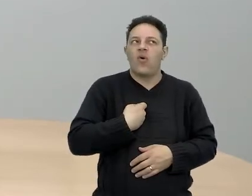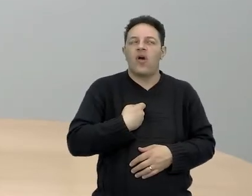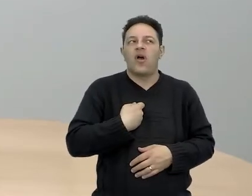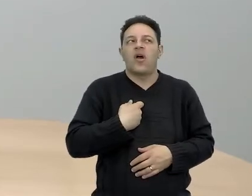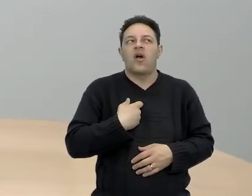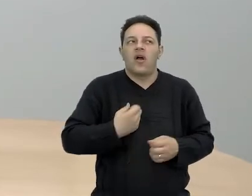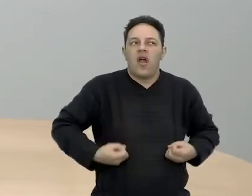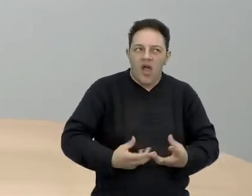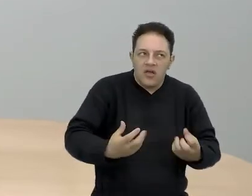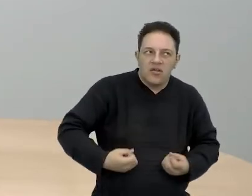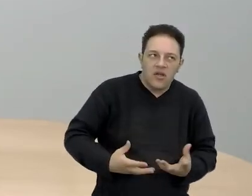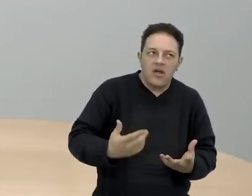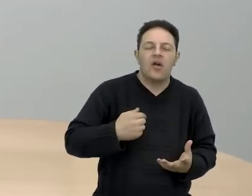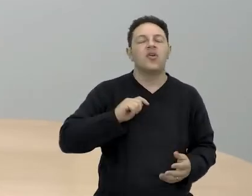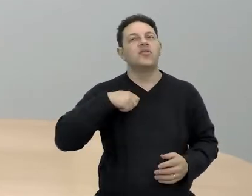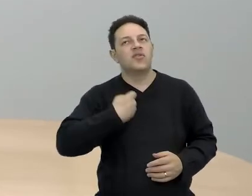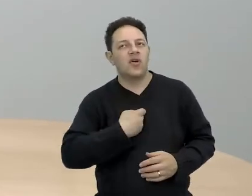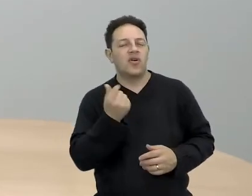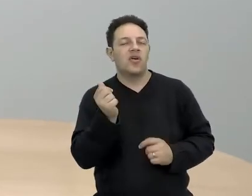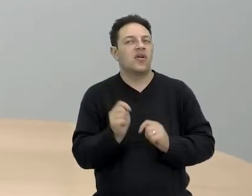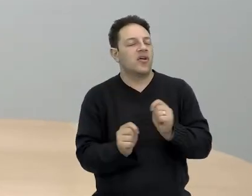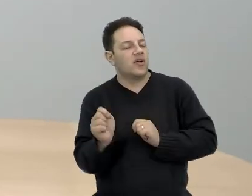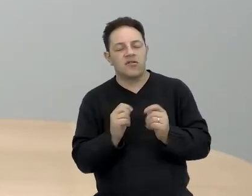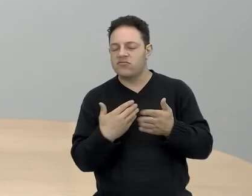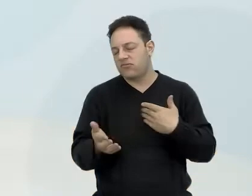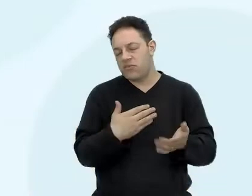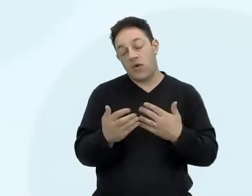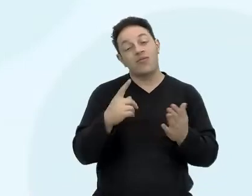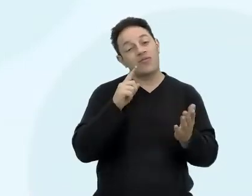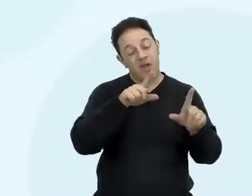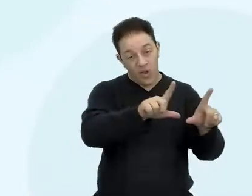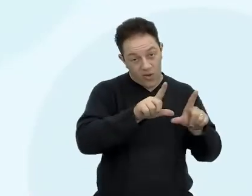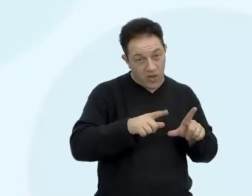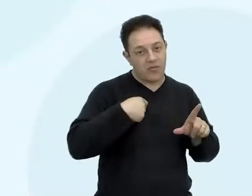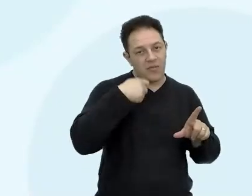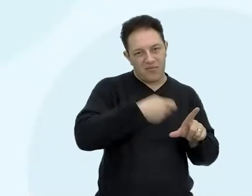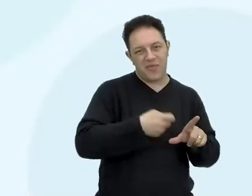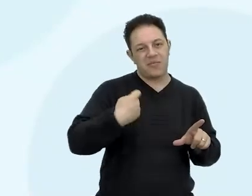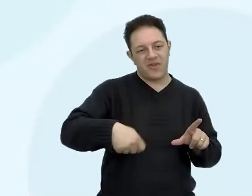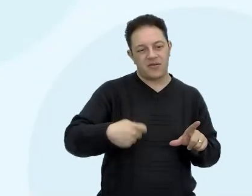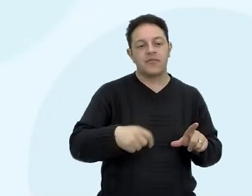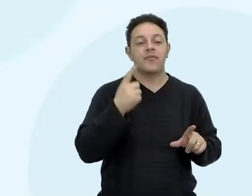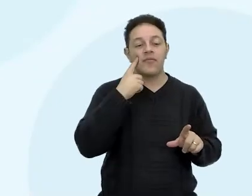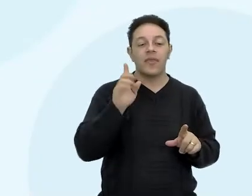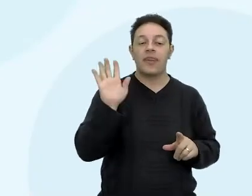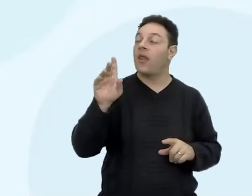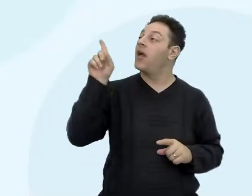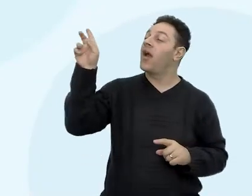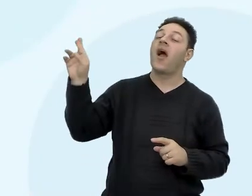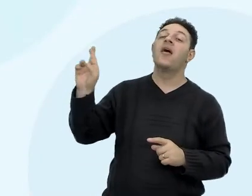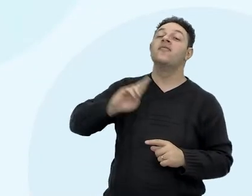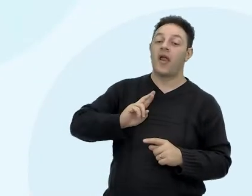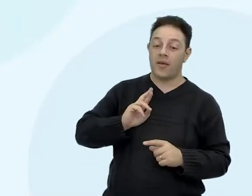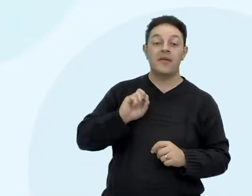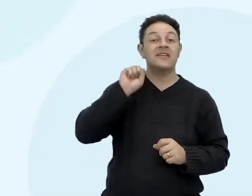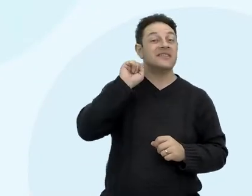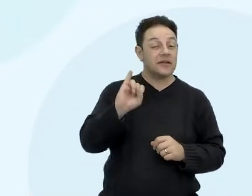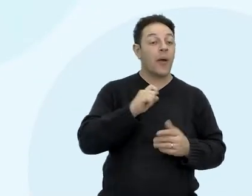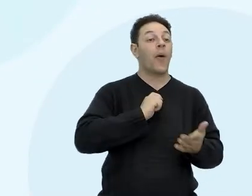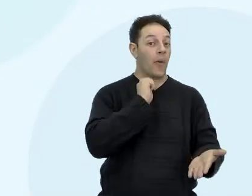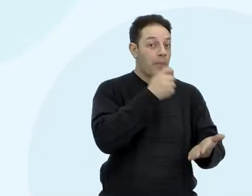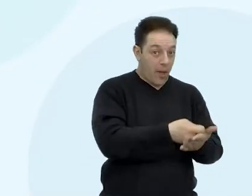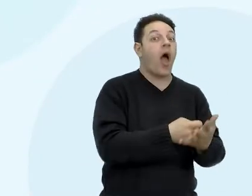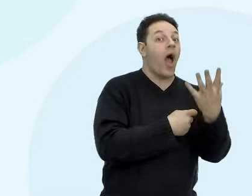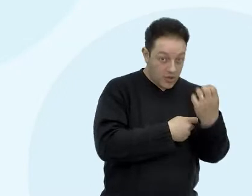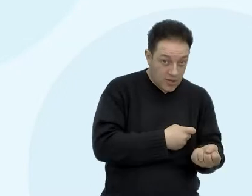no valor de R$100. Você tem 2 decisões a ser tomada. A, pagar a conta avança 2 casas